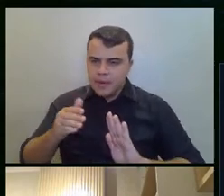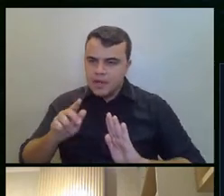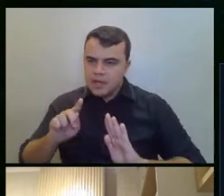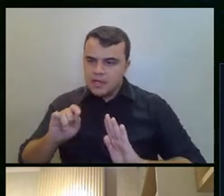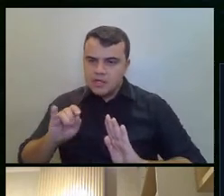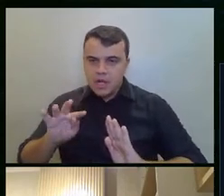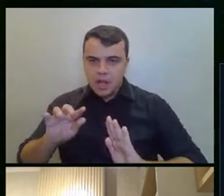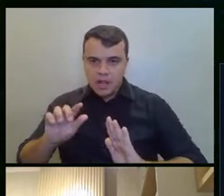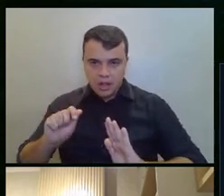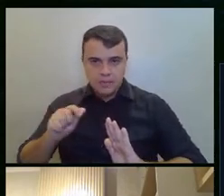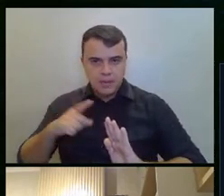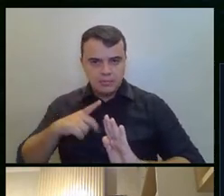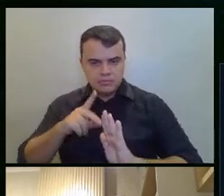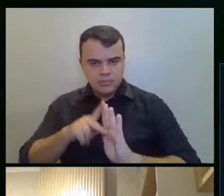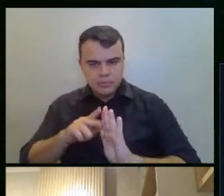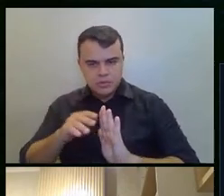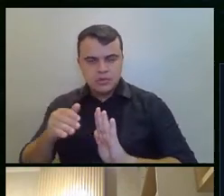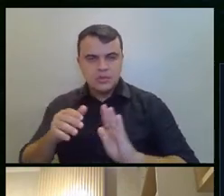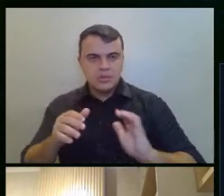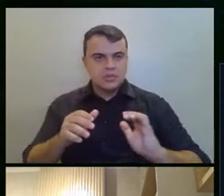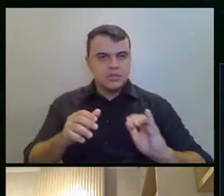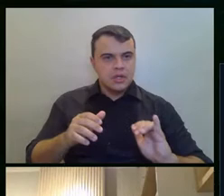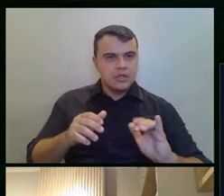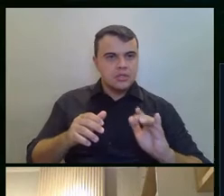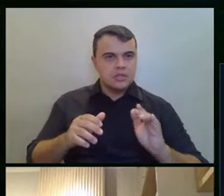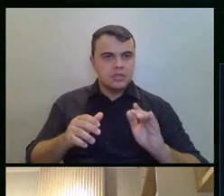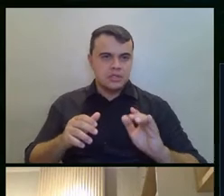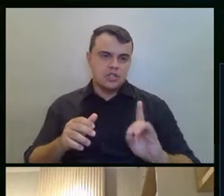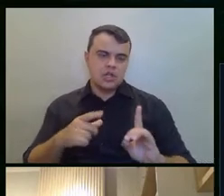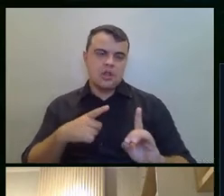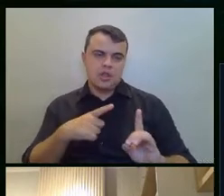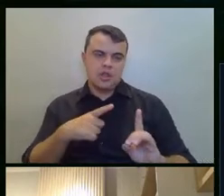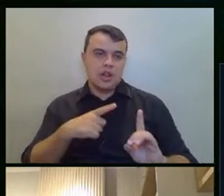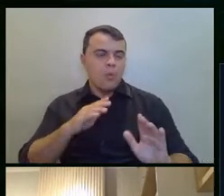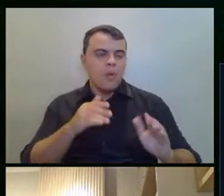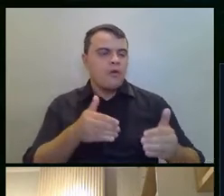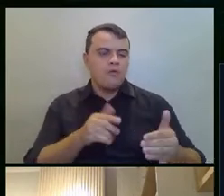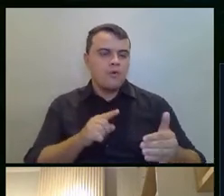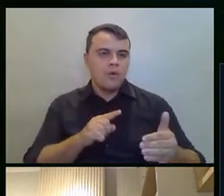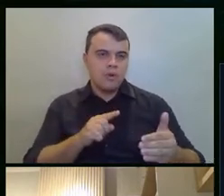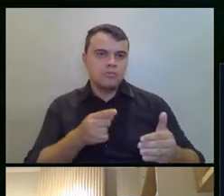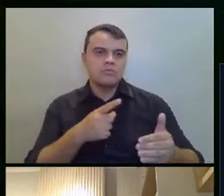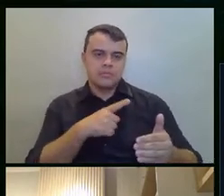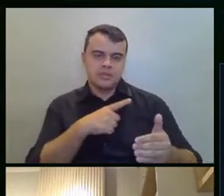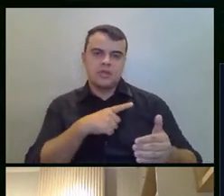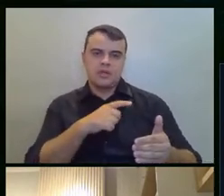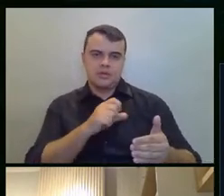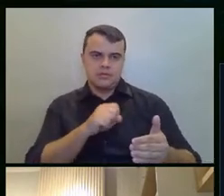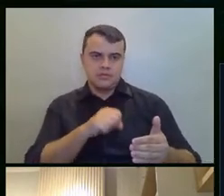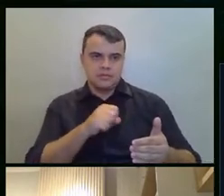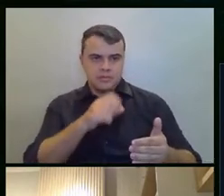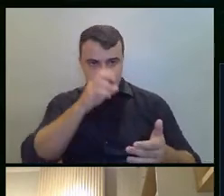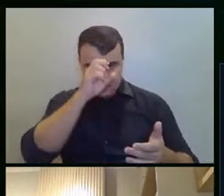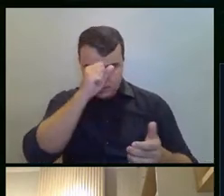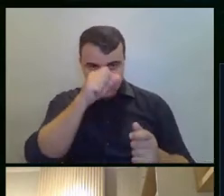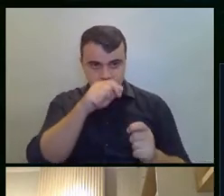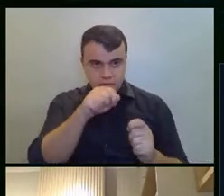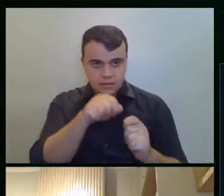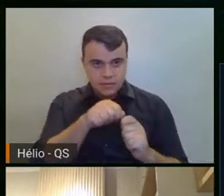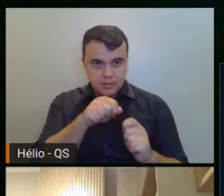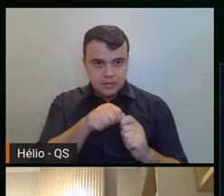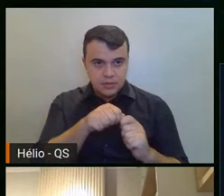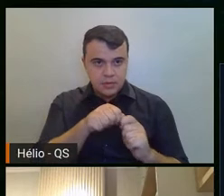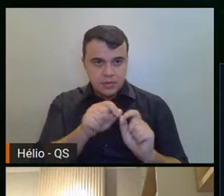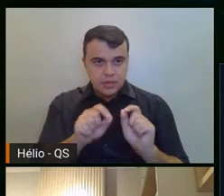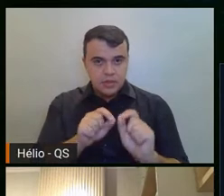Lab Então tem que ser ACD é óbvio que não é o foco né usar esse dia a cereja do bolo ali para você aprender a fazer uma esteira e